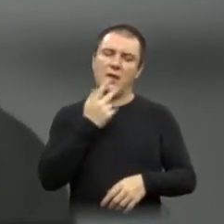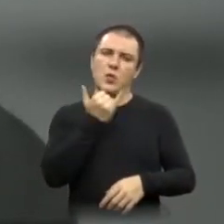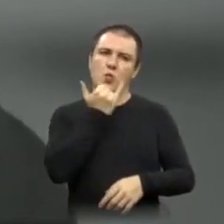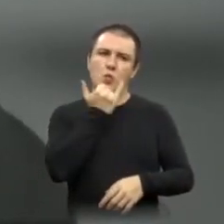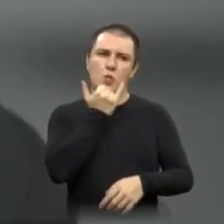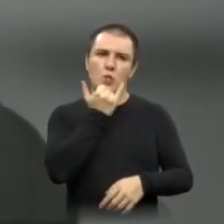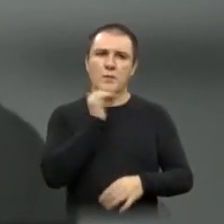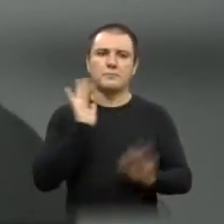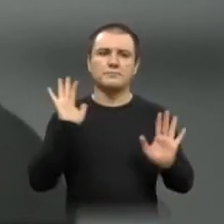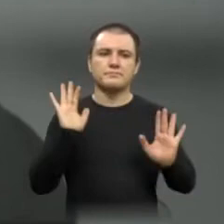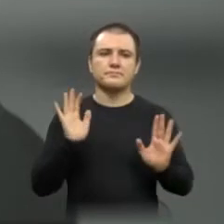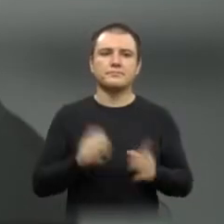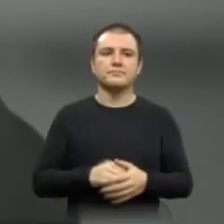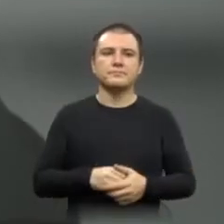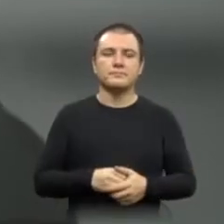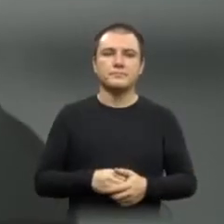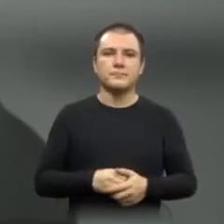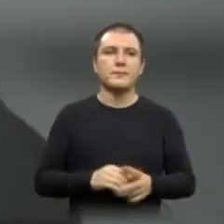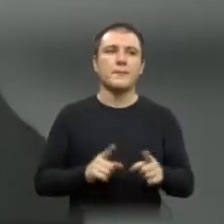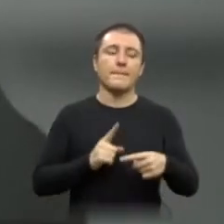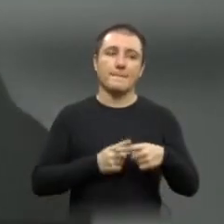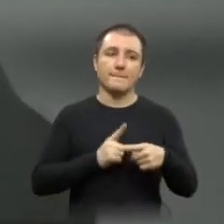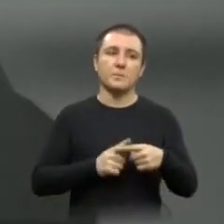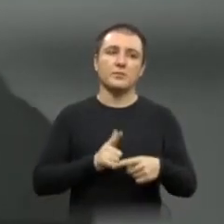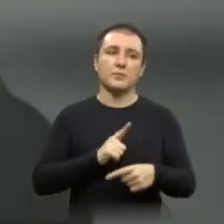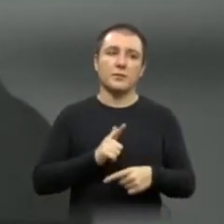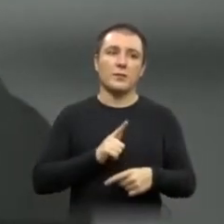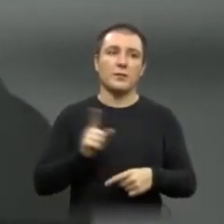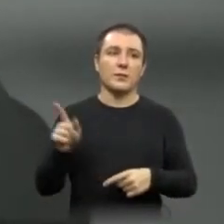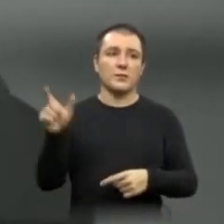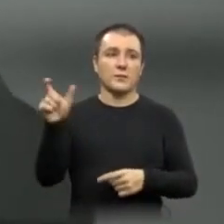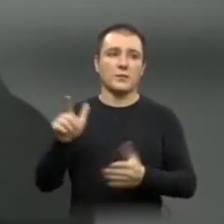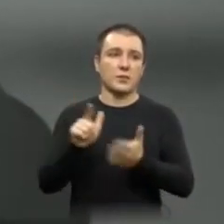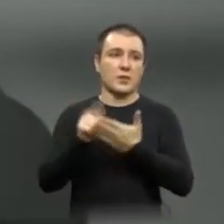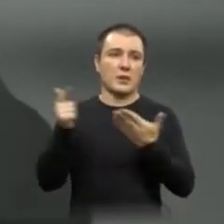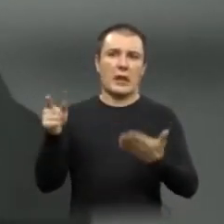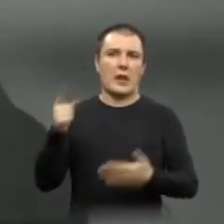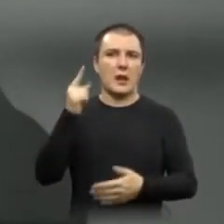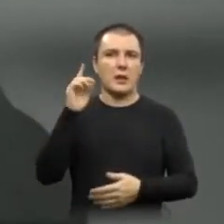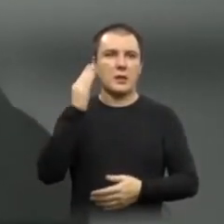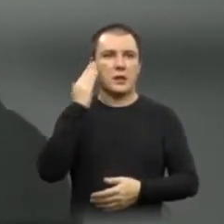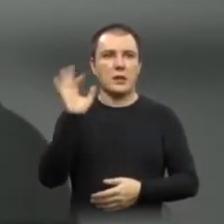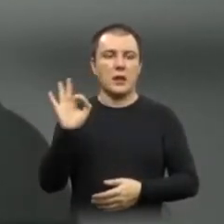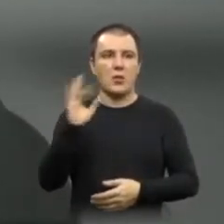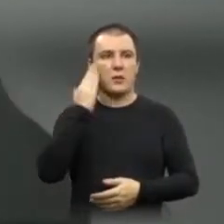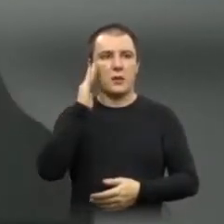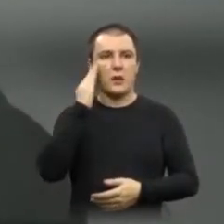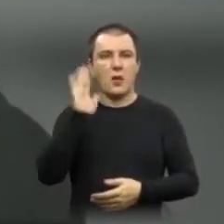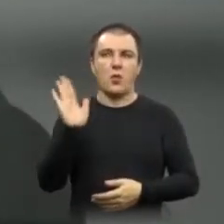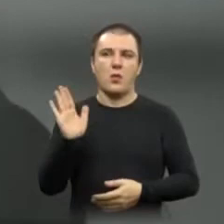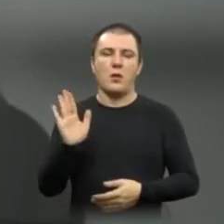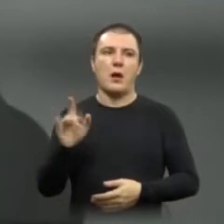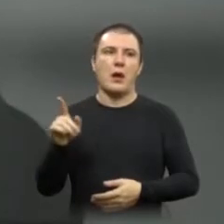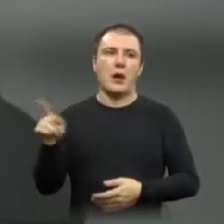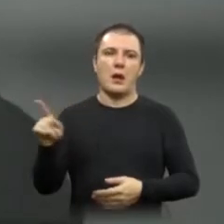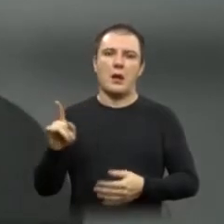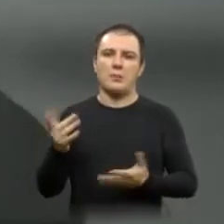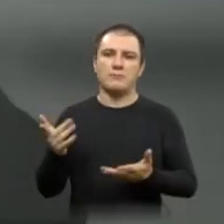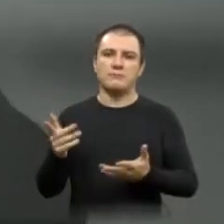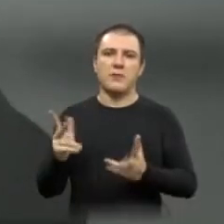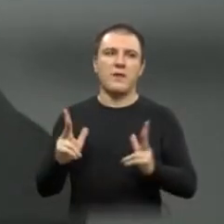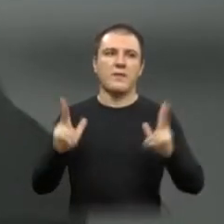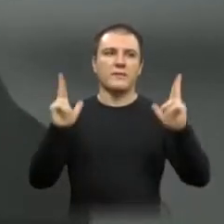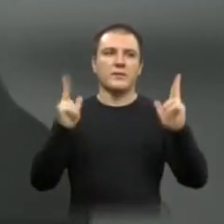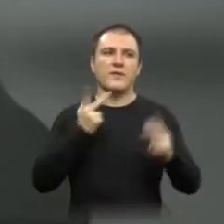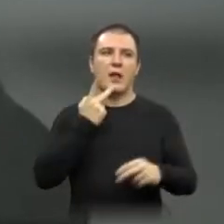desculpas tá é pois até um conhecido jornalista não entendeu né ele pegou que fala que eu também de fora de contexto que realmente